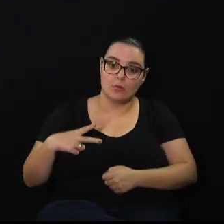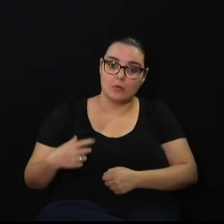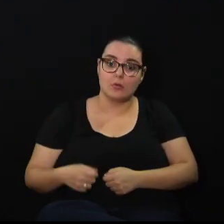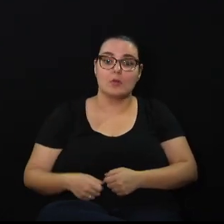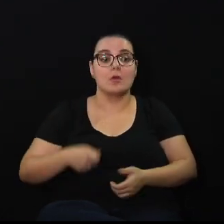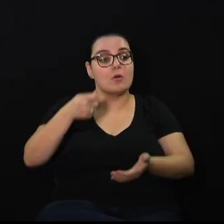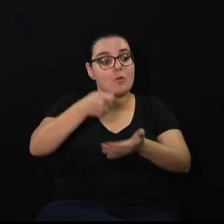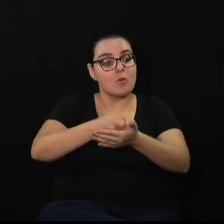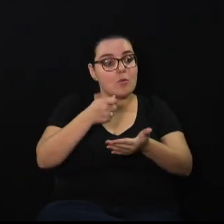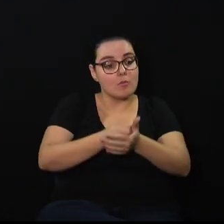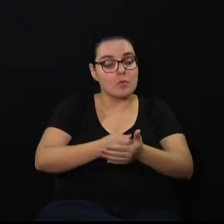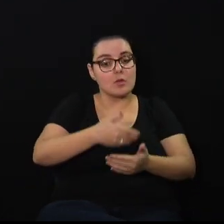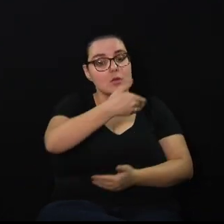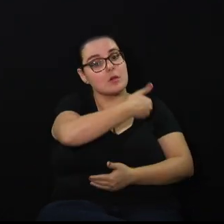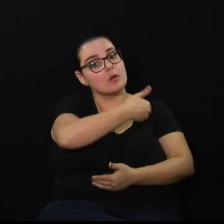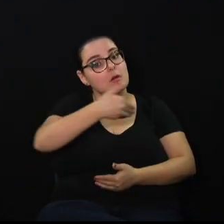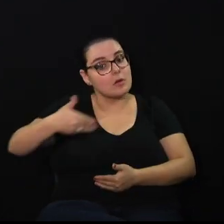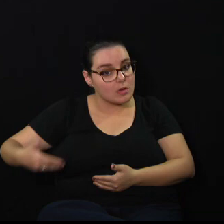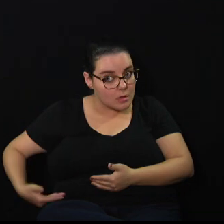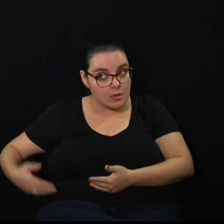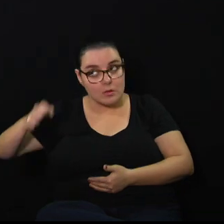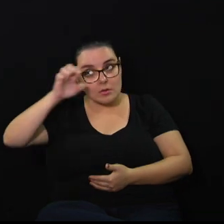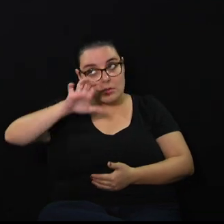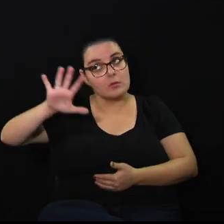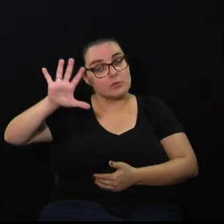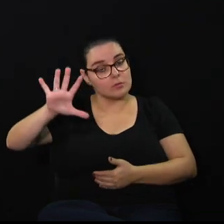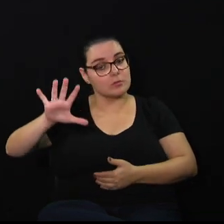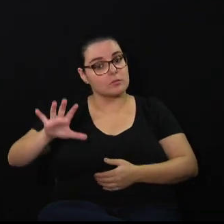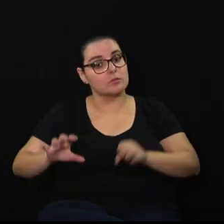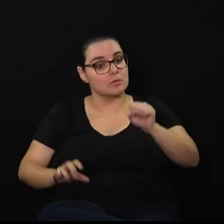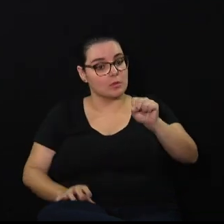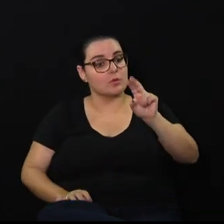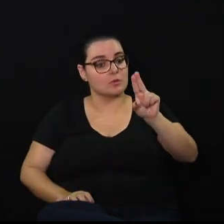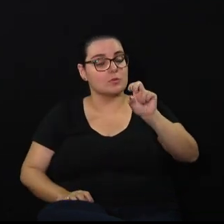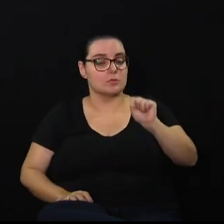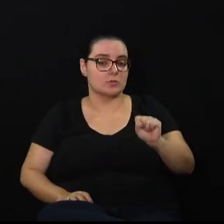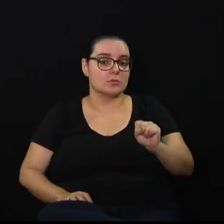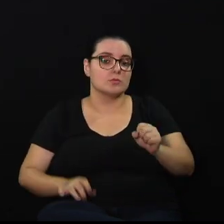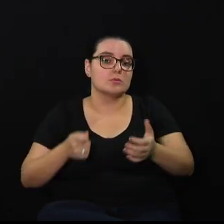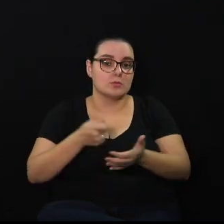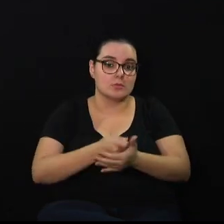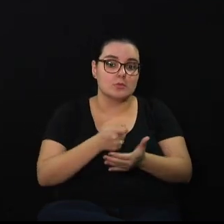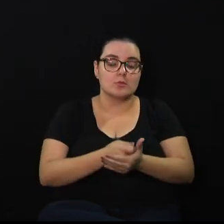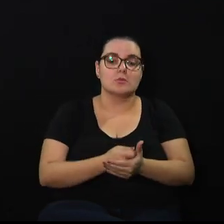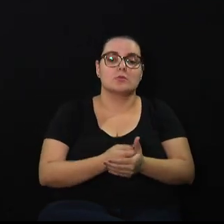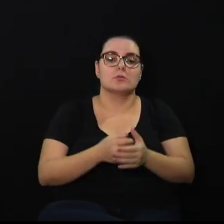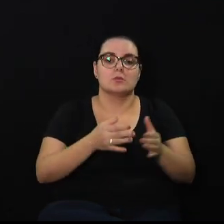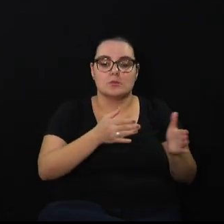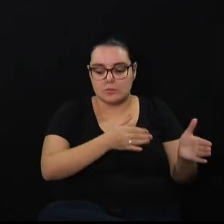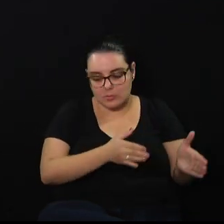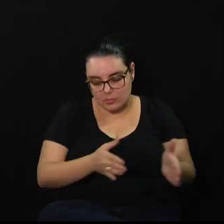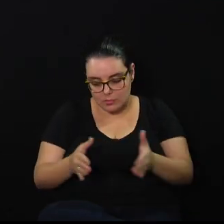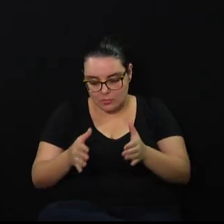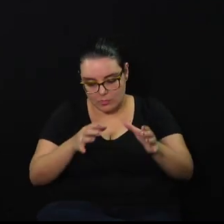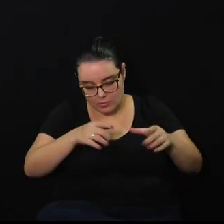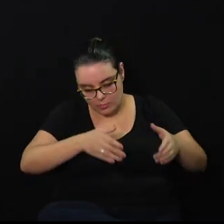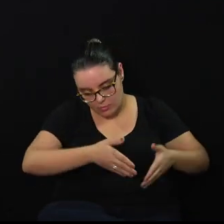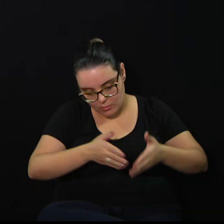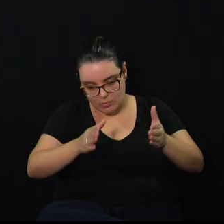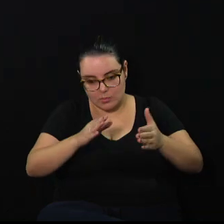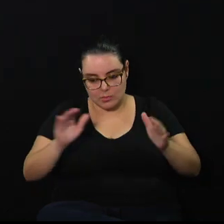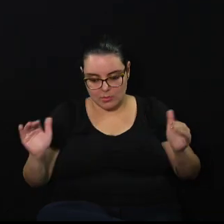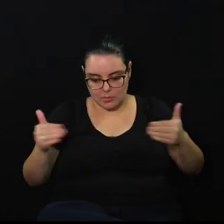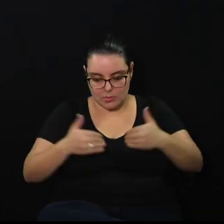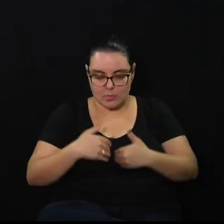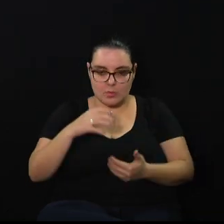estado tem uma malinha de diretrizes tendência das pessoas é com estreia lá